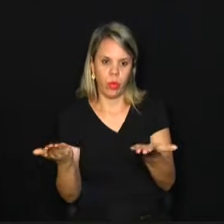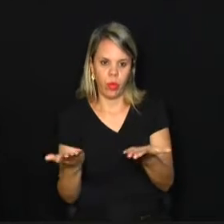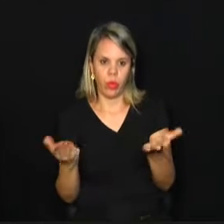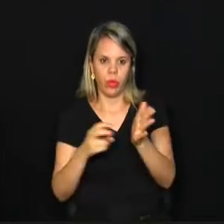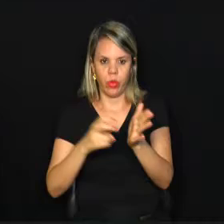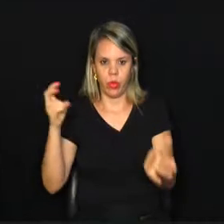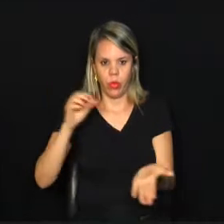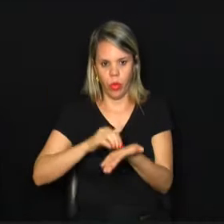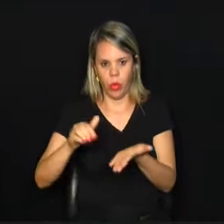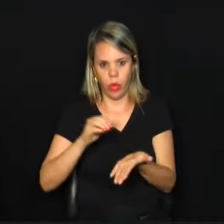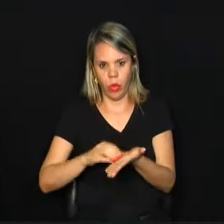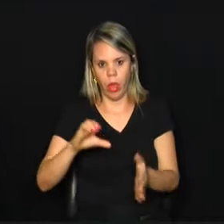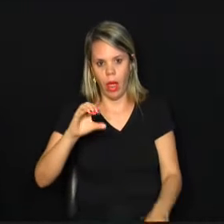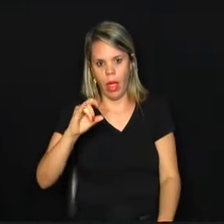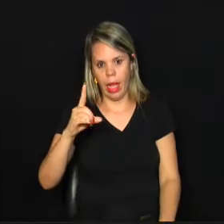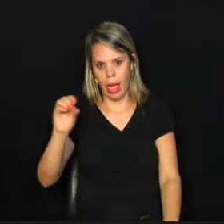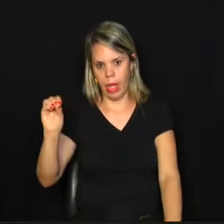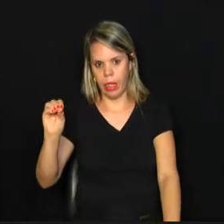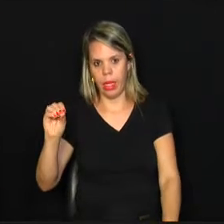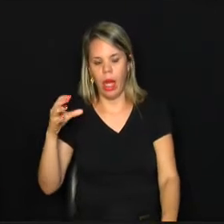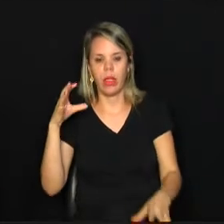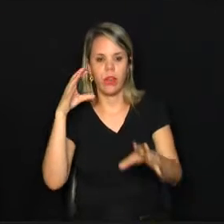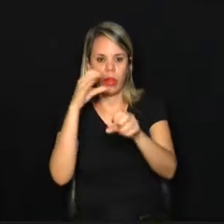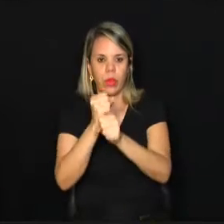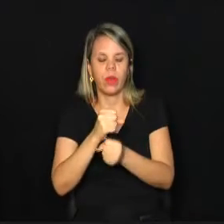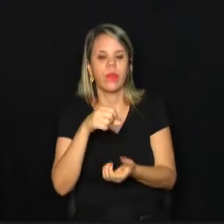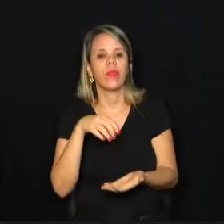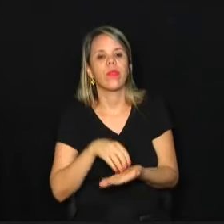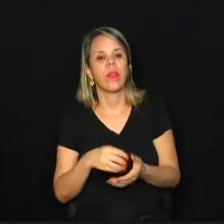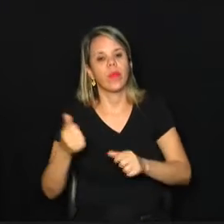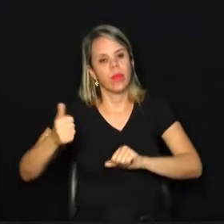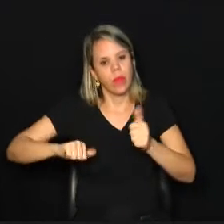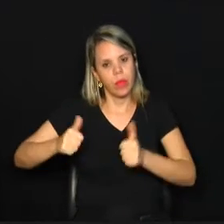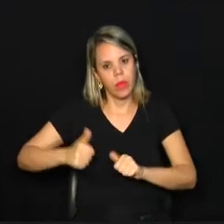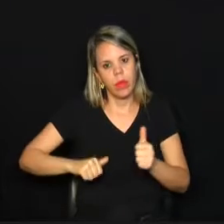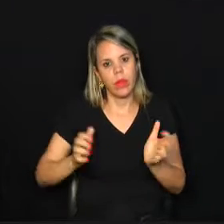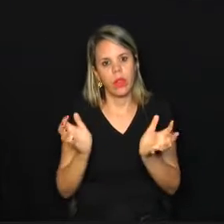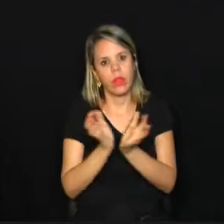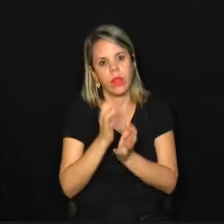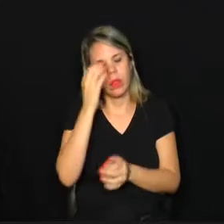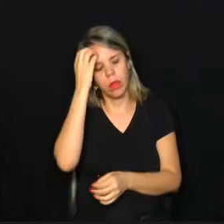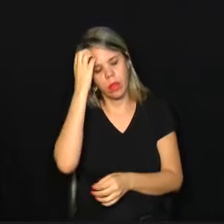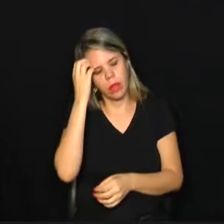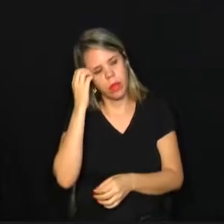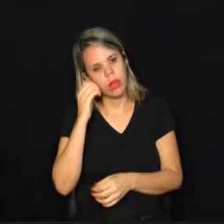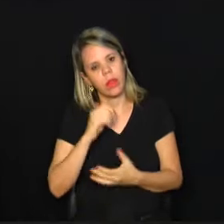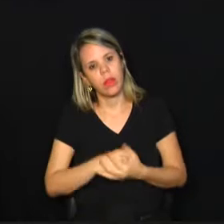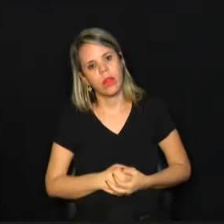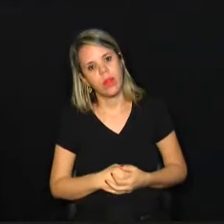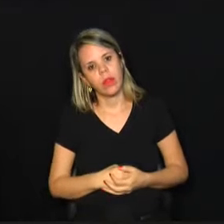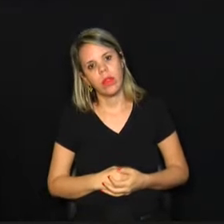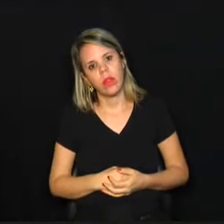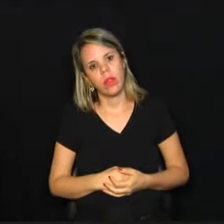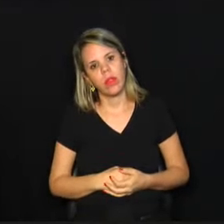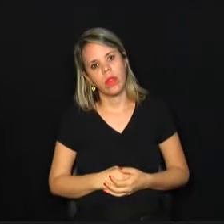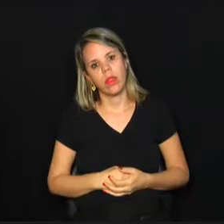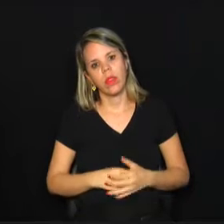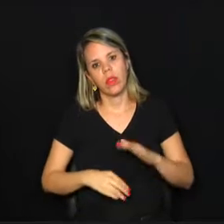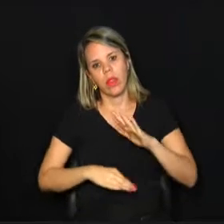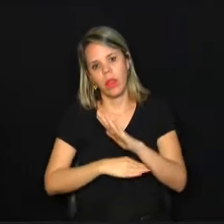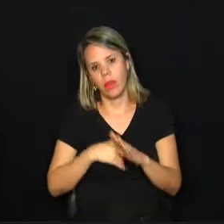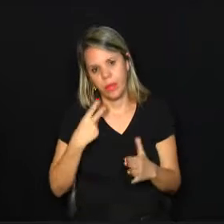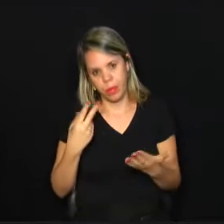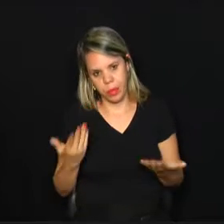ao secretário Caiado, secretário de Finanças. Ele vai validar com a equipe e seguirá os trâmites normais da Câmara de